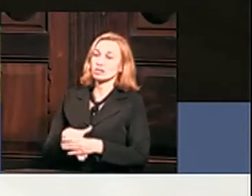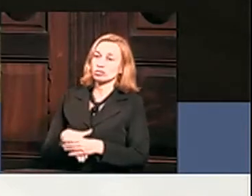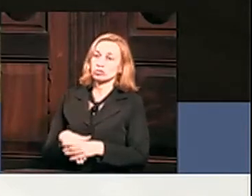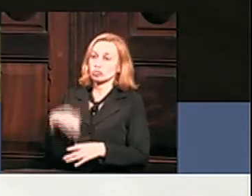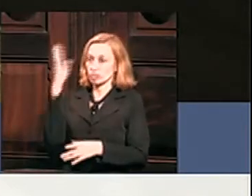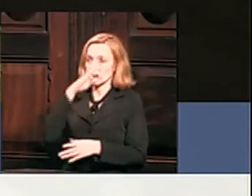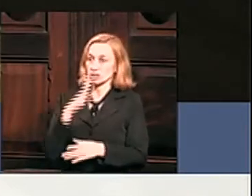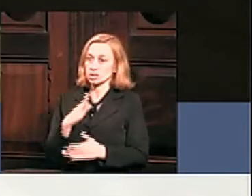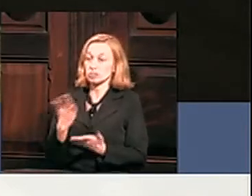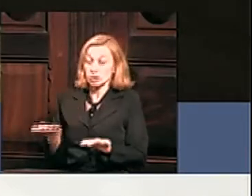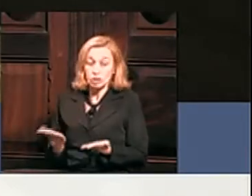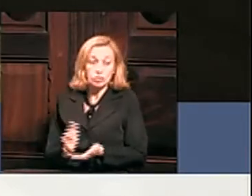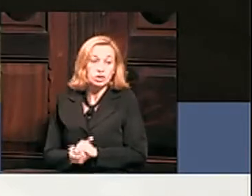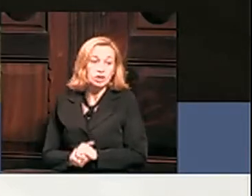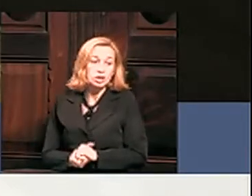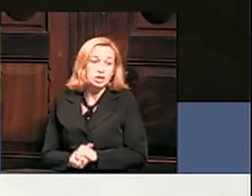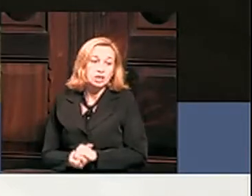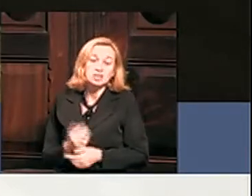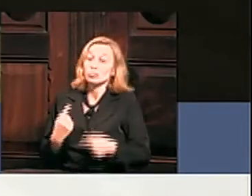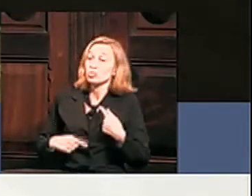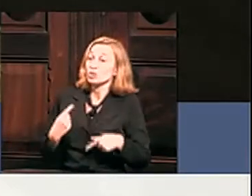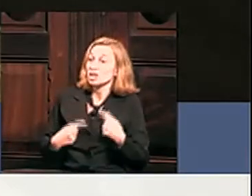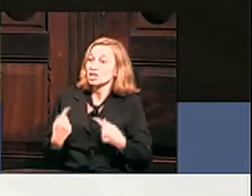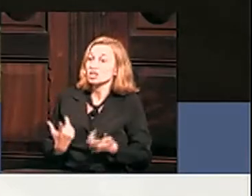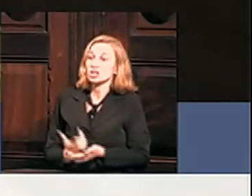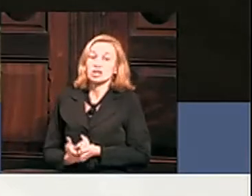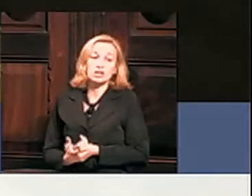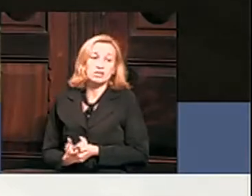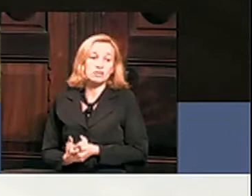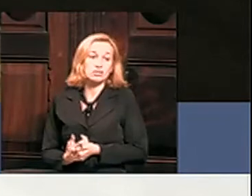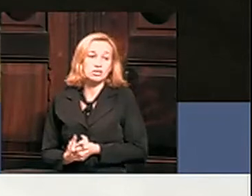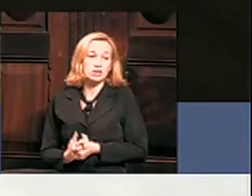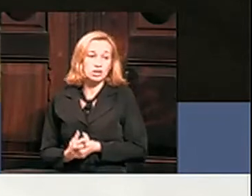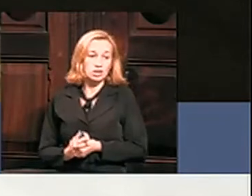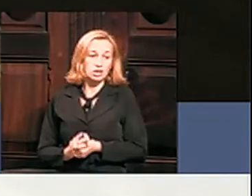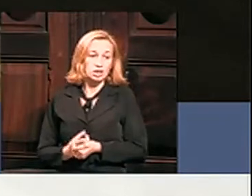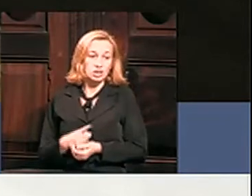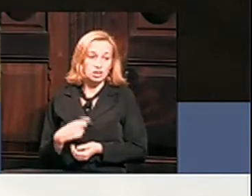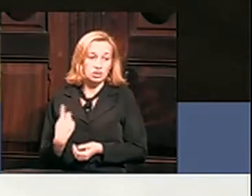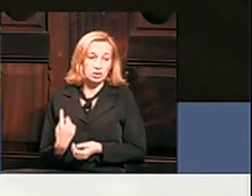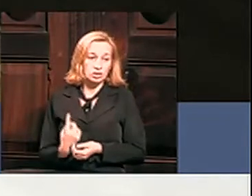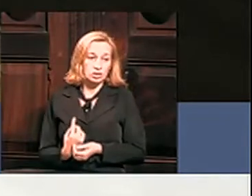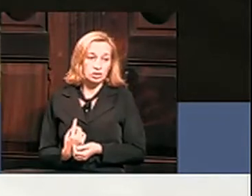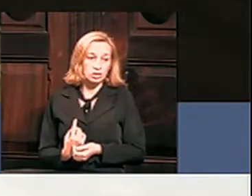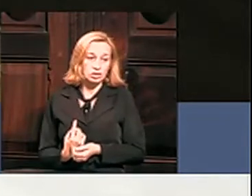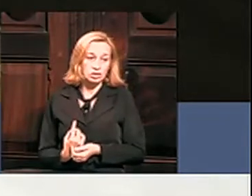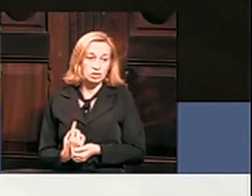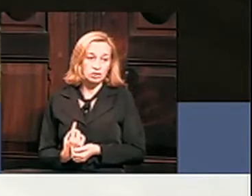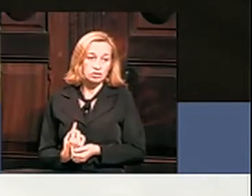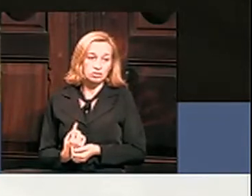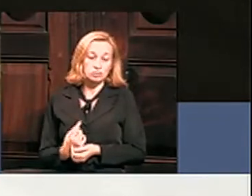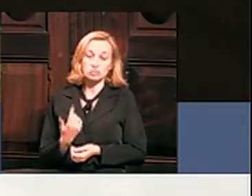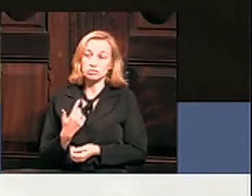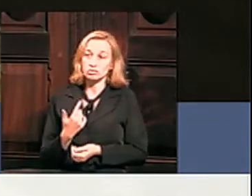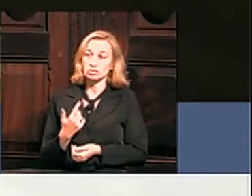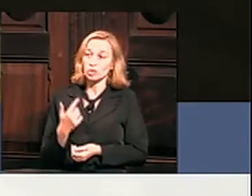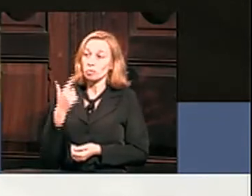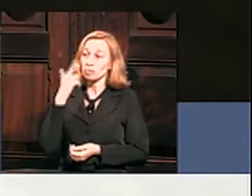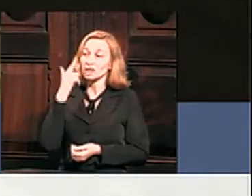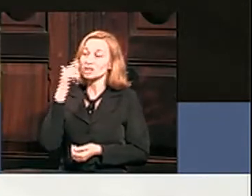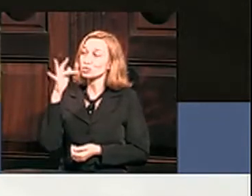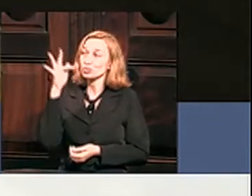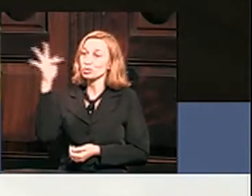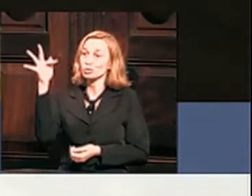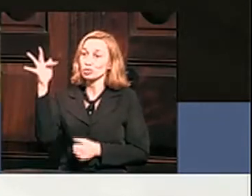Então, essa política faz com que a gente não tenha perspectiva